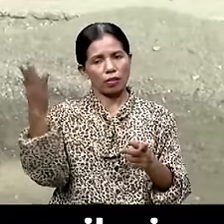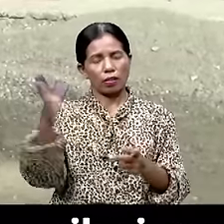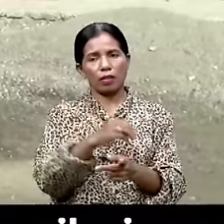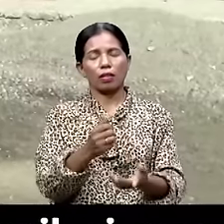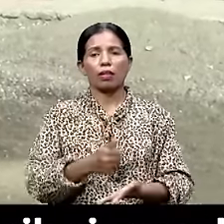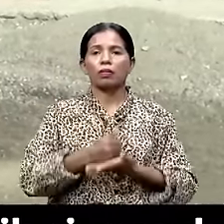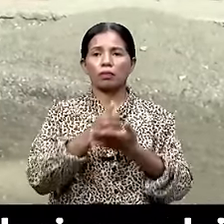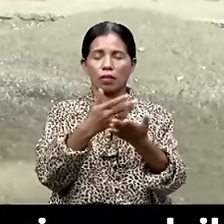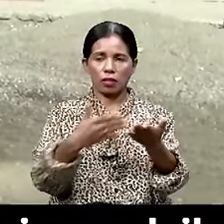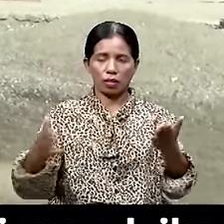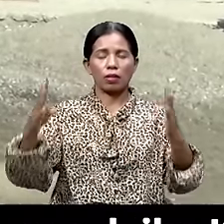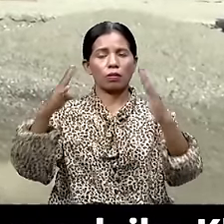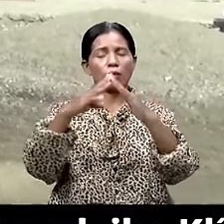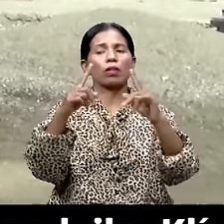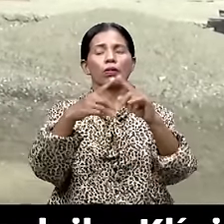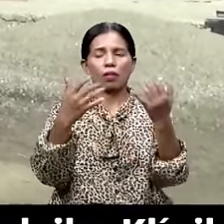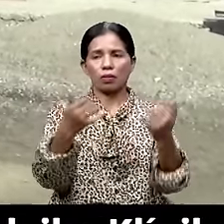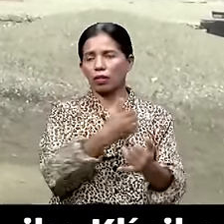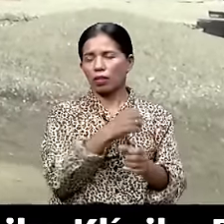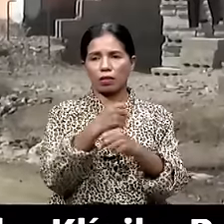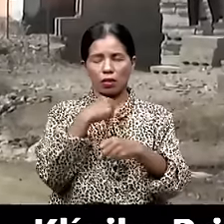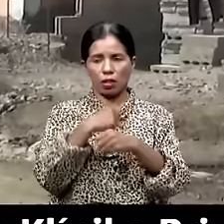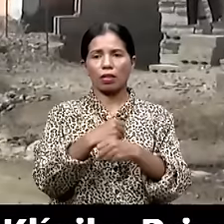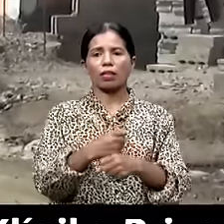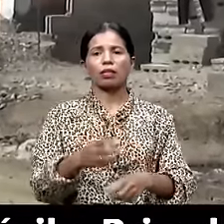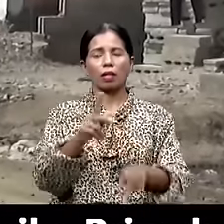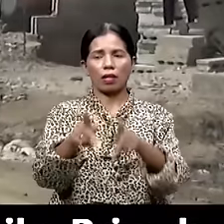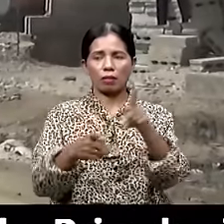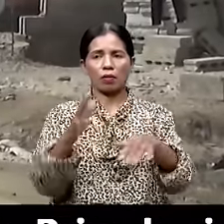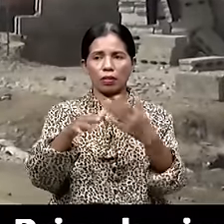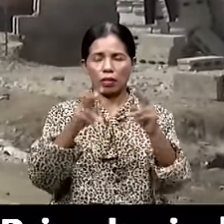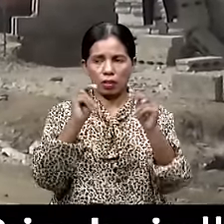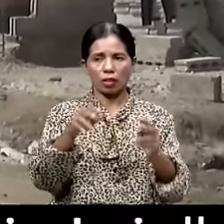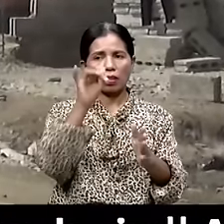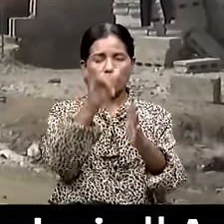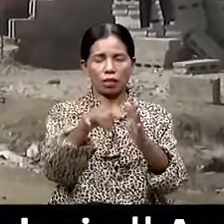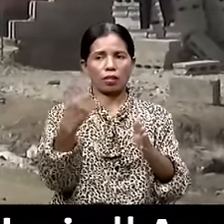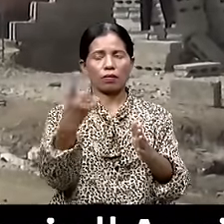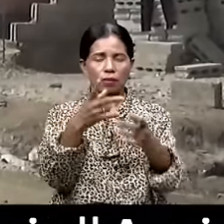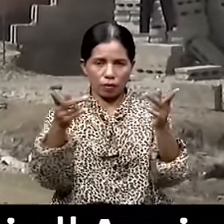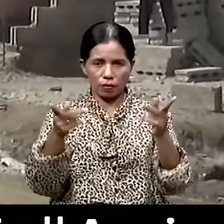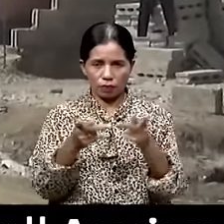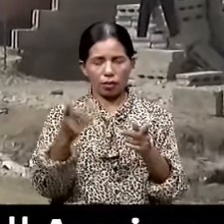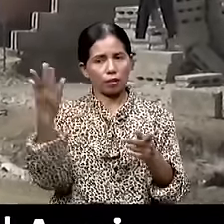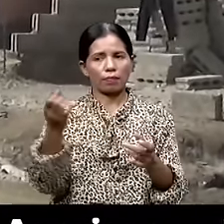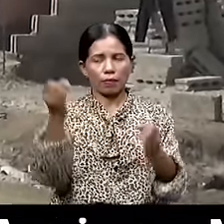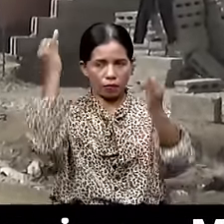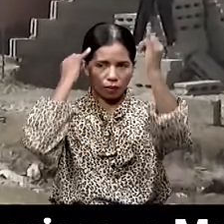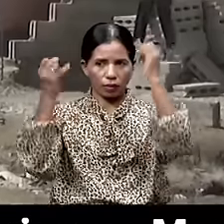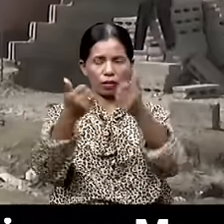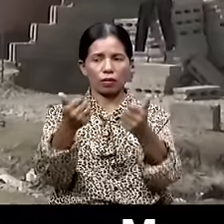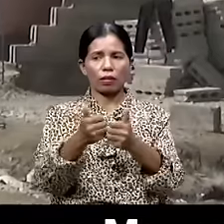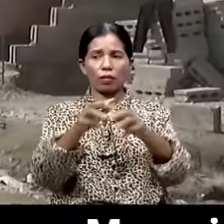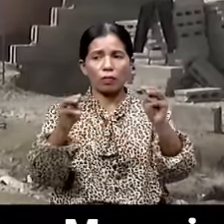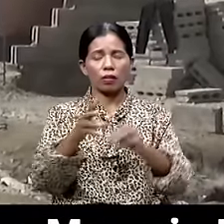apoio material construção, mas beto agora será o que realiza. Kode obriga komunidade tem que hela na fatin e fatin refere. Tuir informasaun se autorrar o município